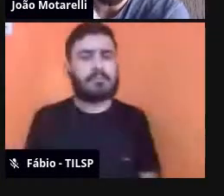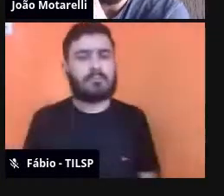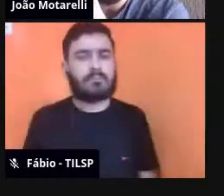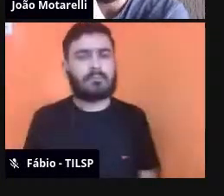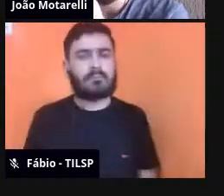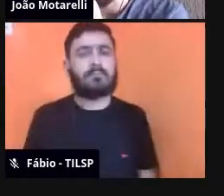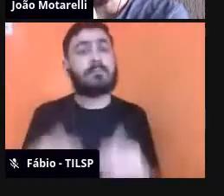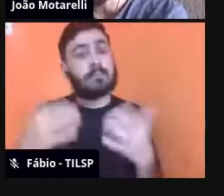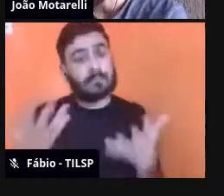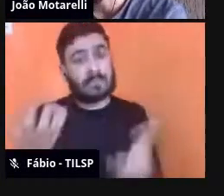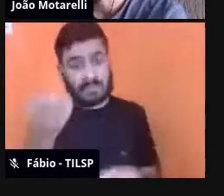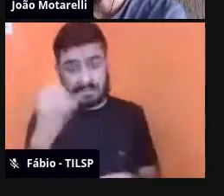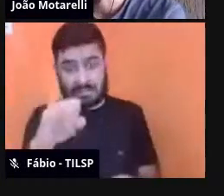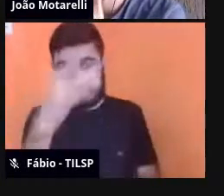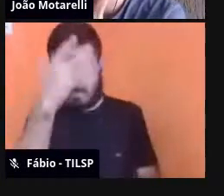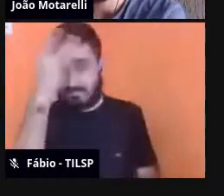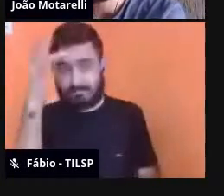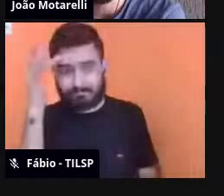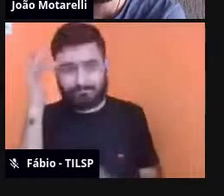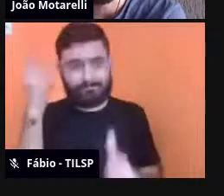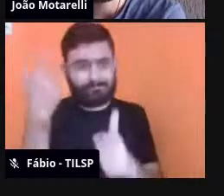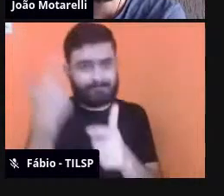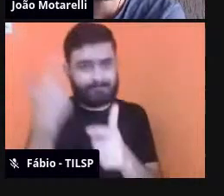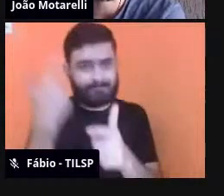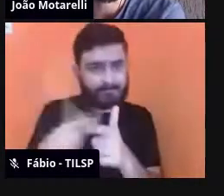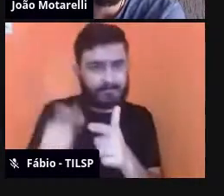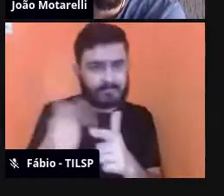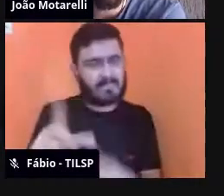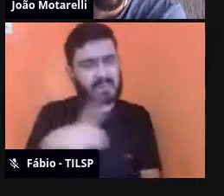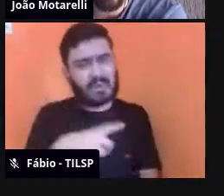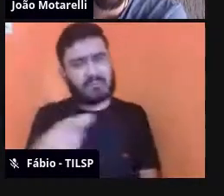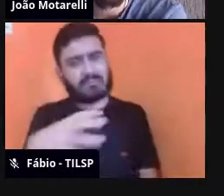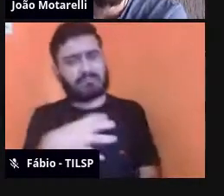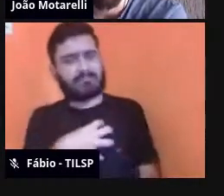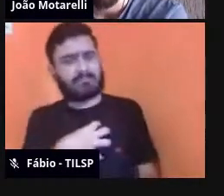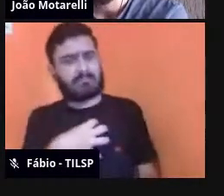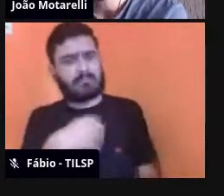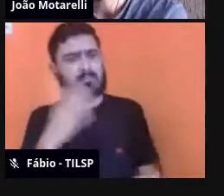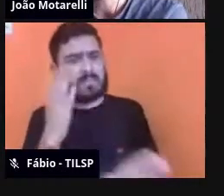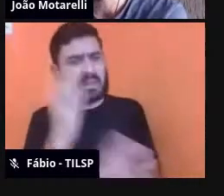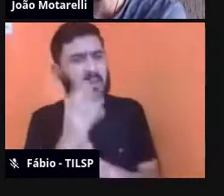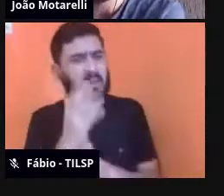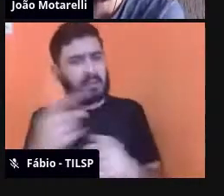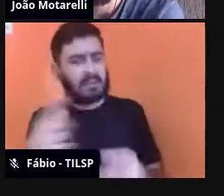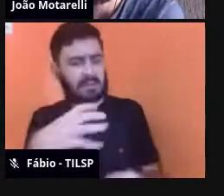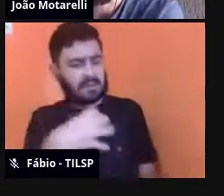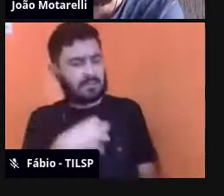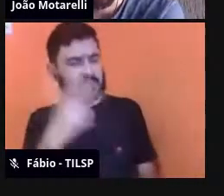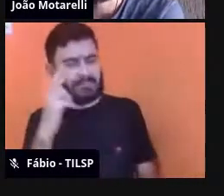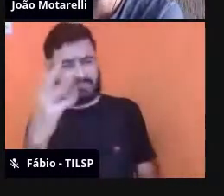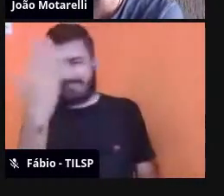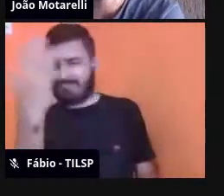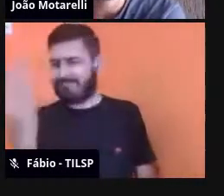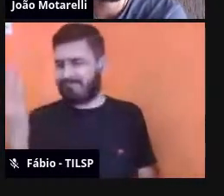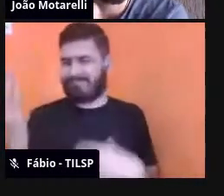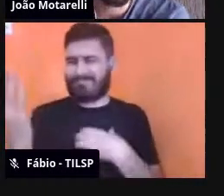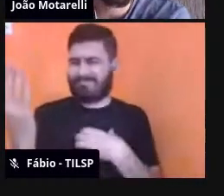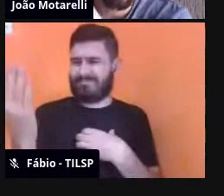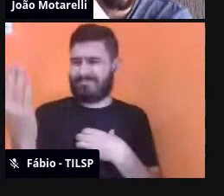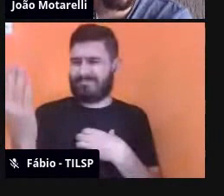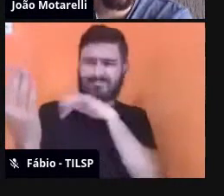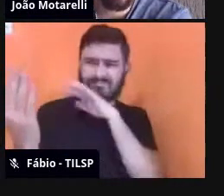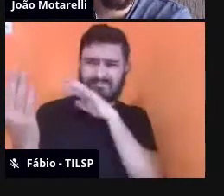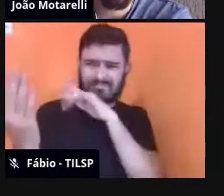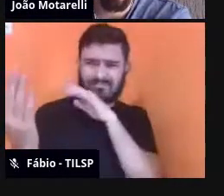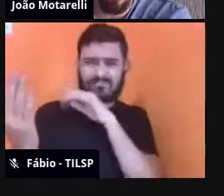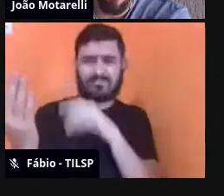esse comportamento, né, motivado por um gatilho, que é a insatisfação corporal, será que perder peso ajuda os indivíduos a ficarem